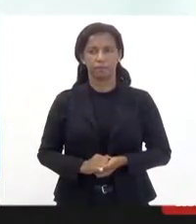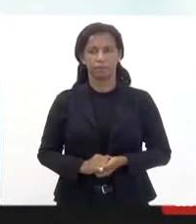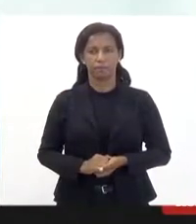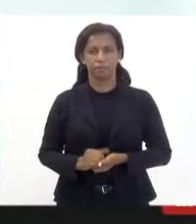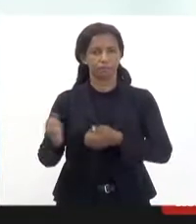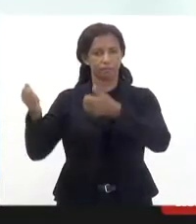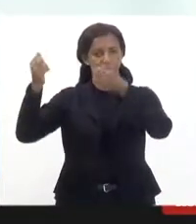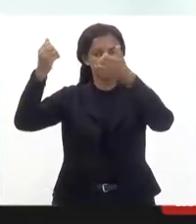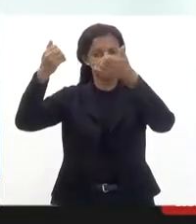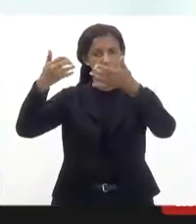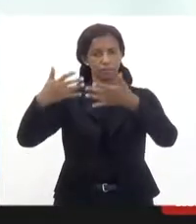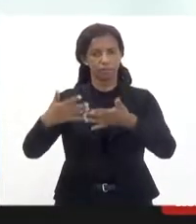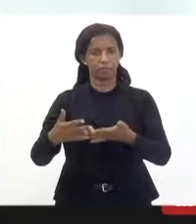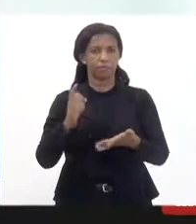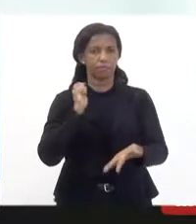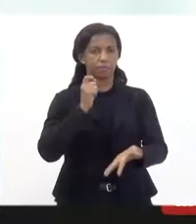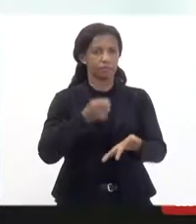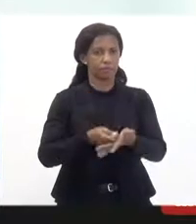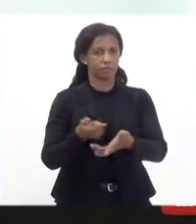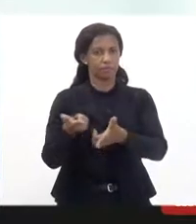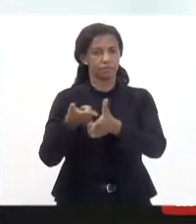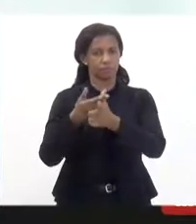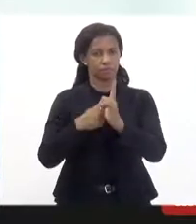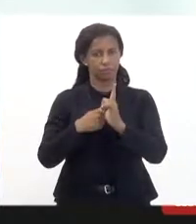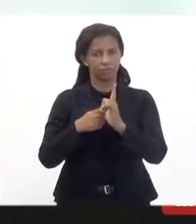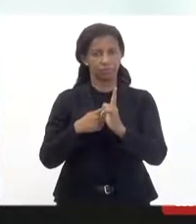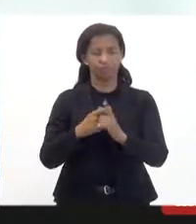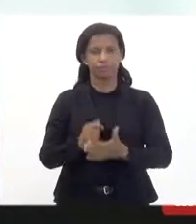conversações sobre o pagamento da dívida ativa.